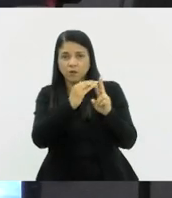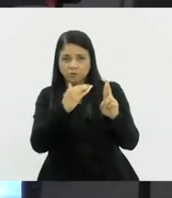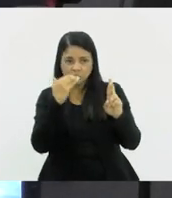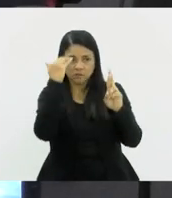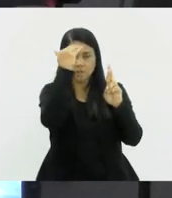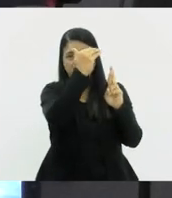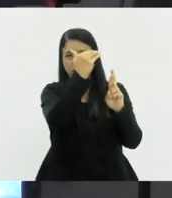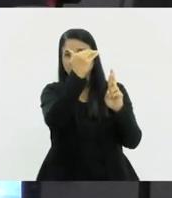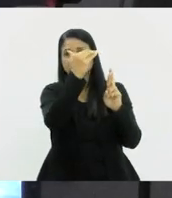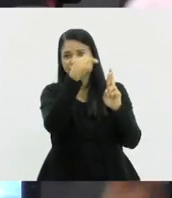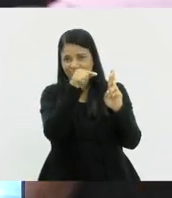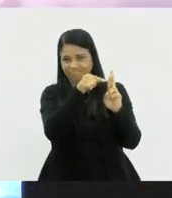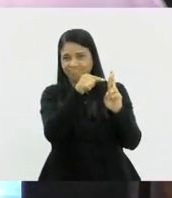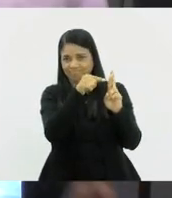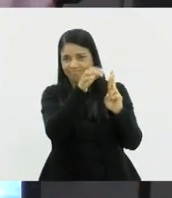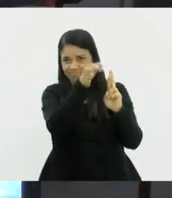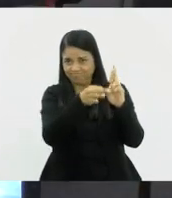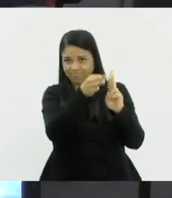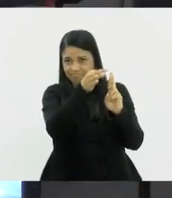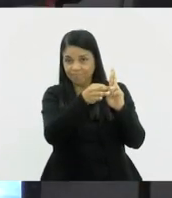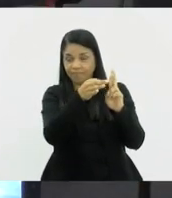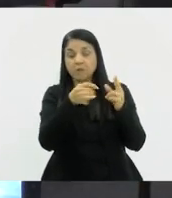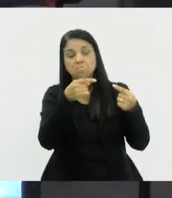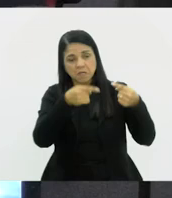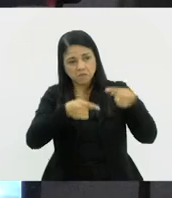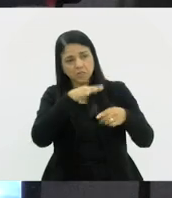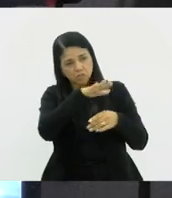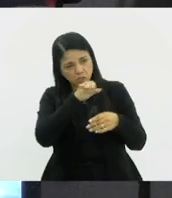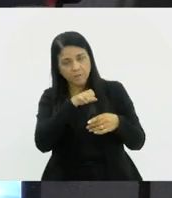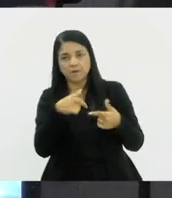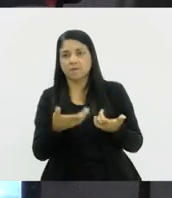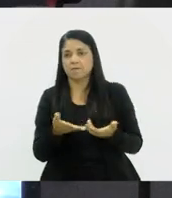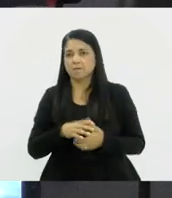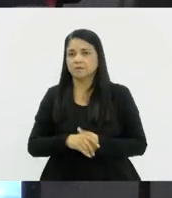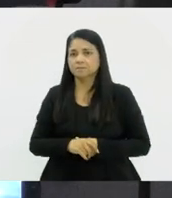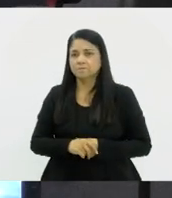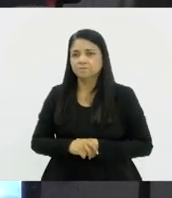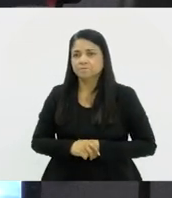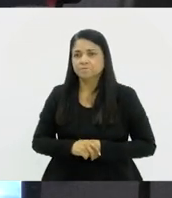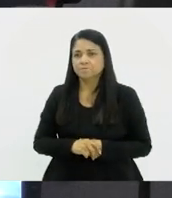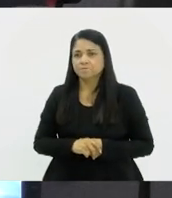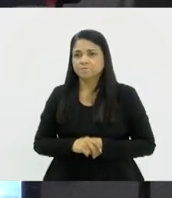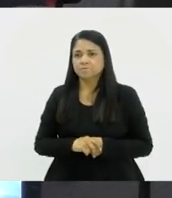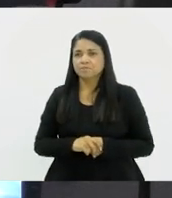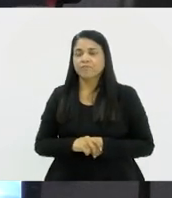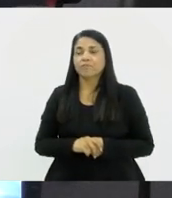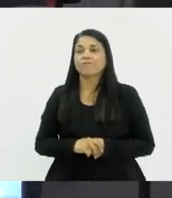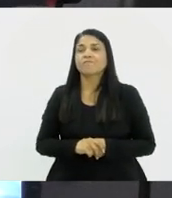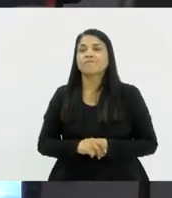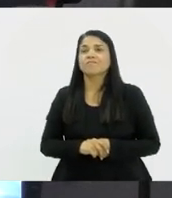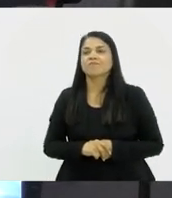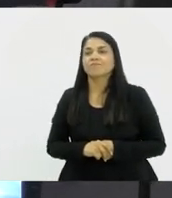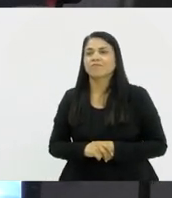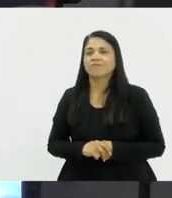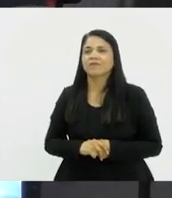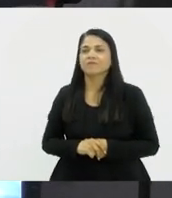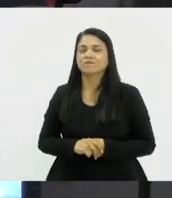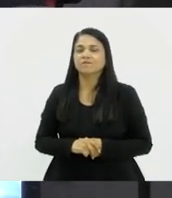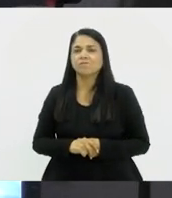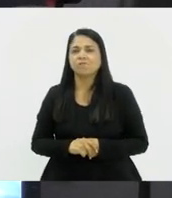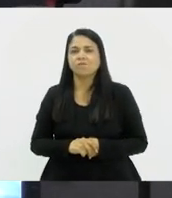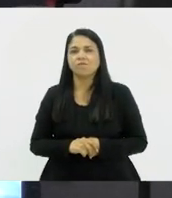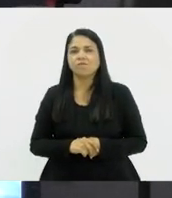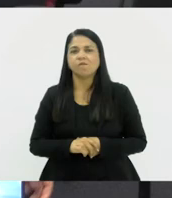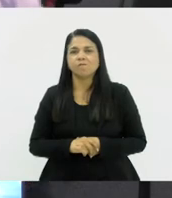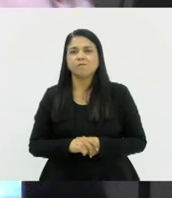vão né falar sobre isso para debater o assunto Alô olha Eh